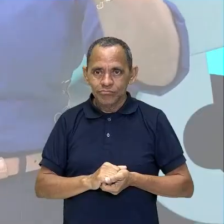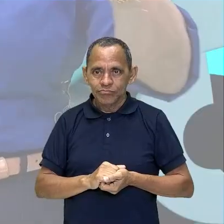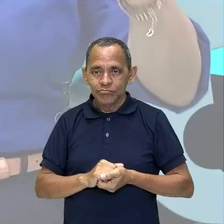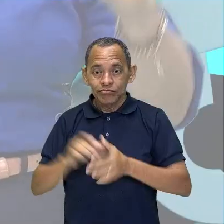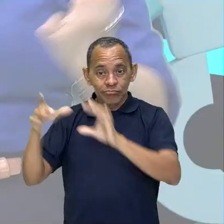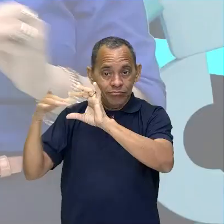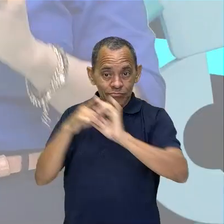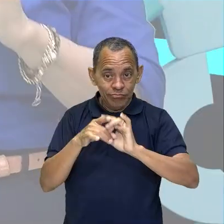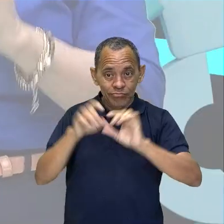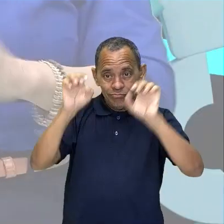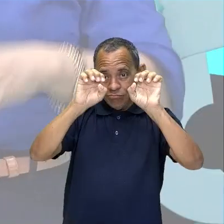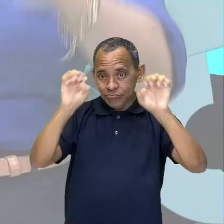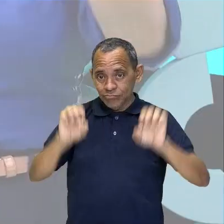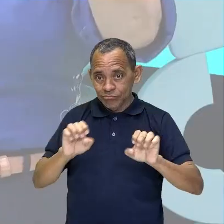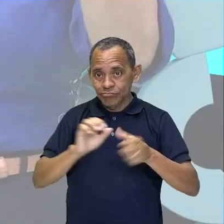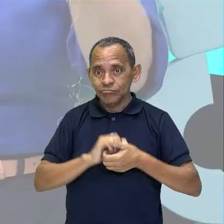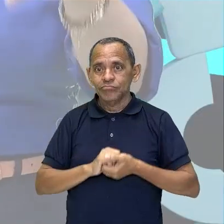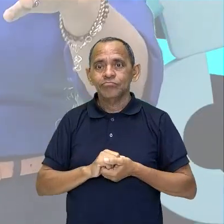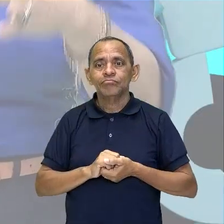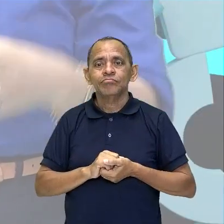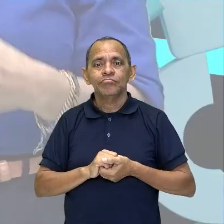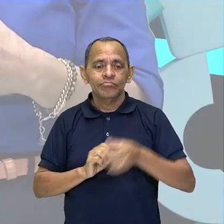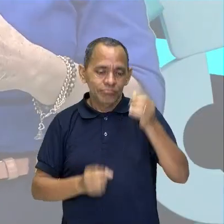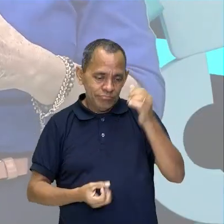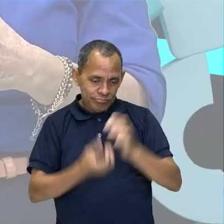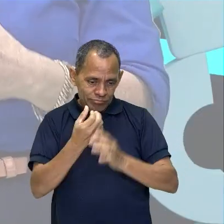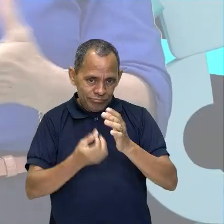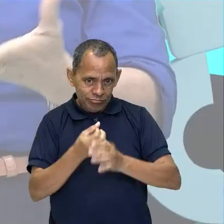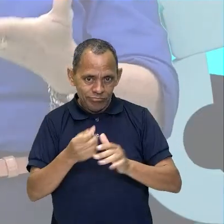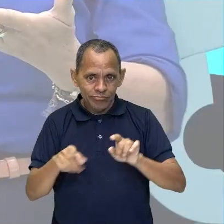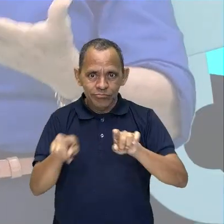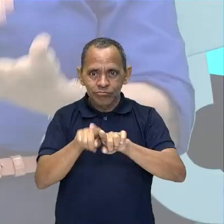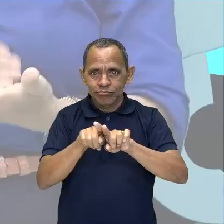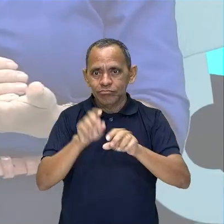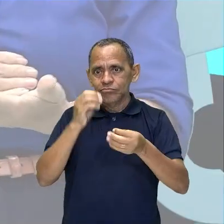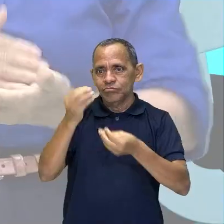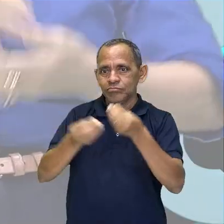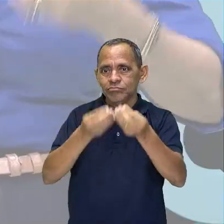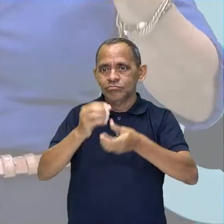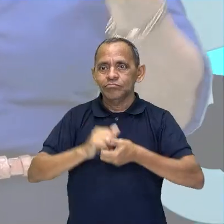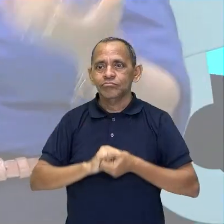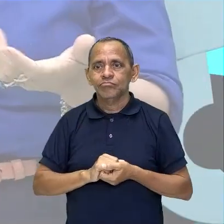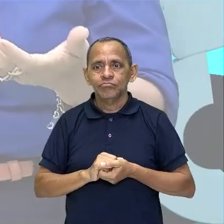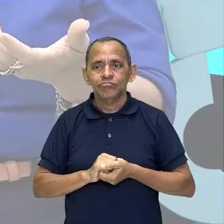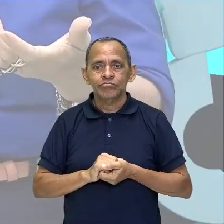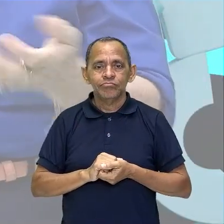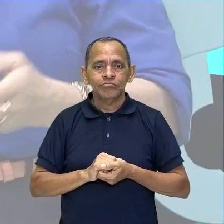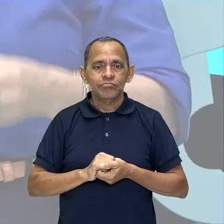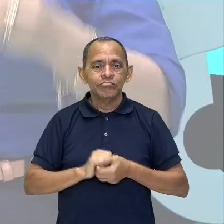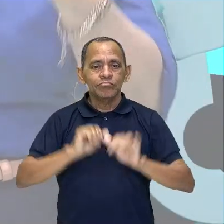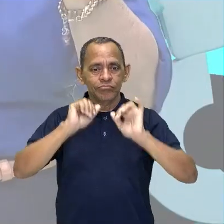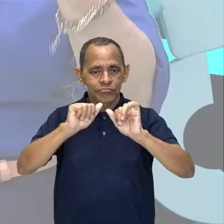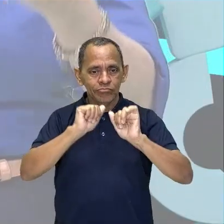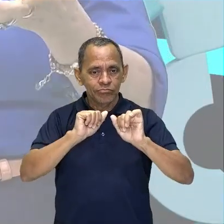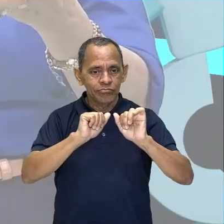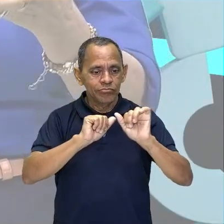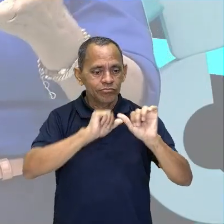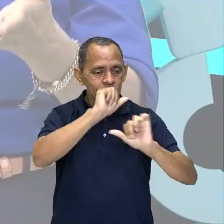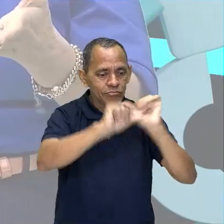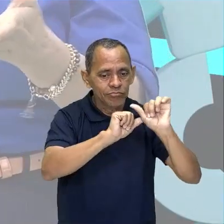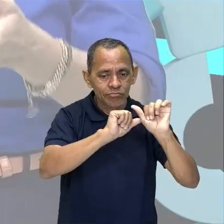formada pelos nós e pelos links, que vão permitir, possibilitar